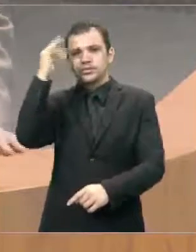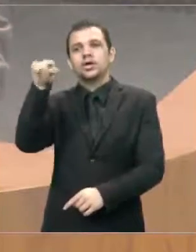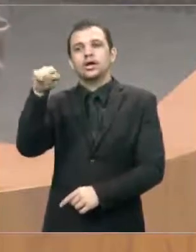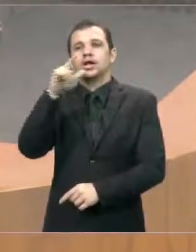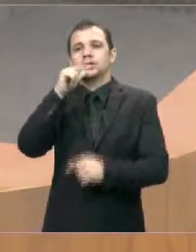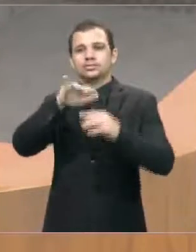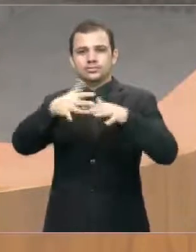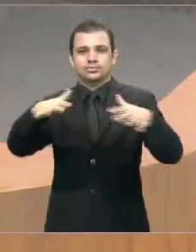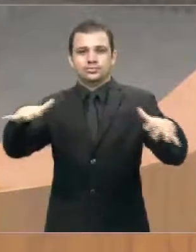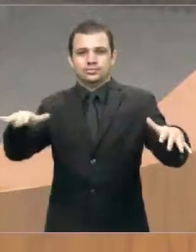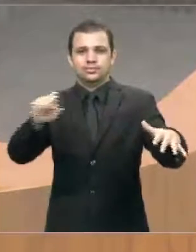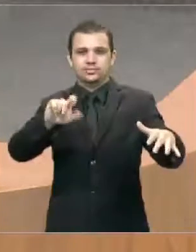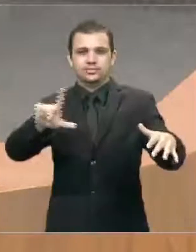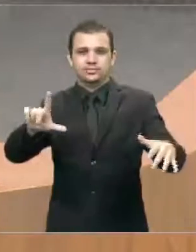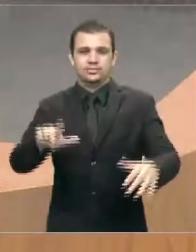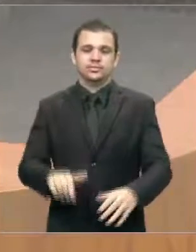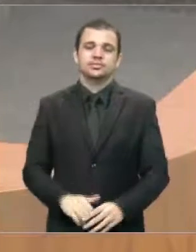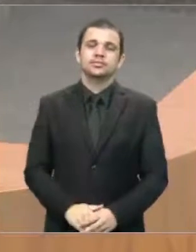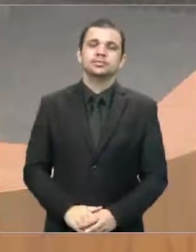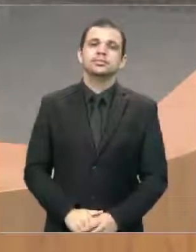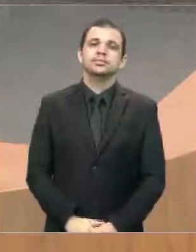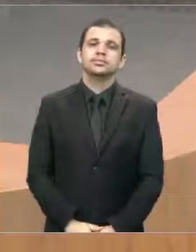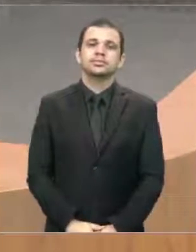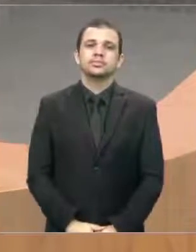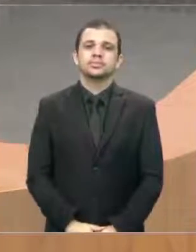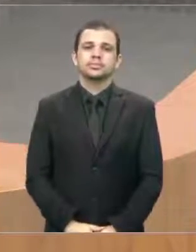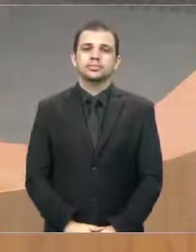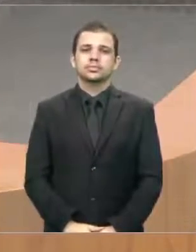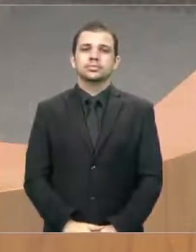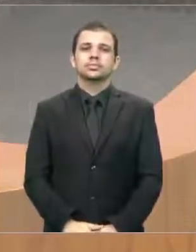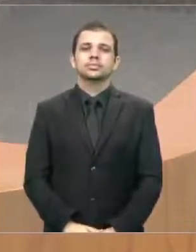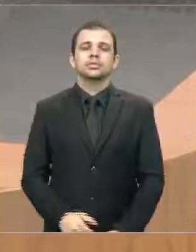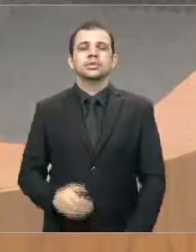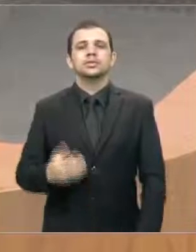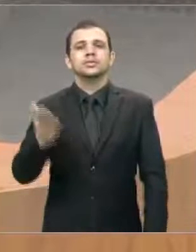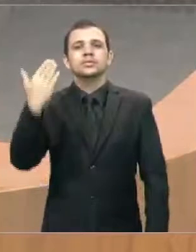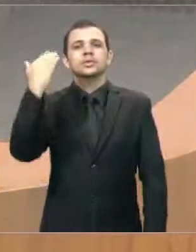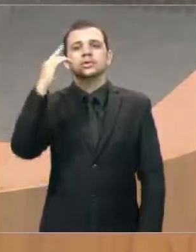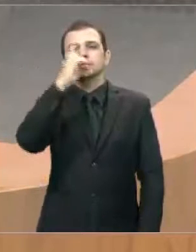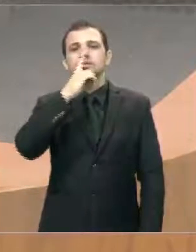Luís do Maranhão. O Arthur, no domingo,